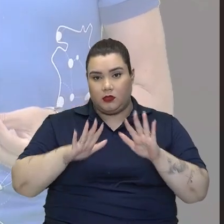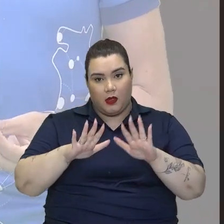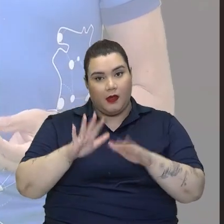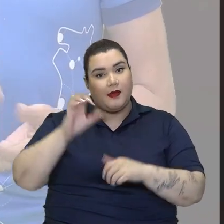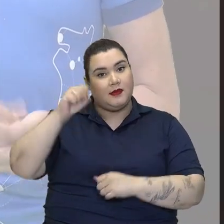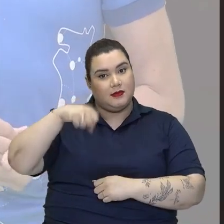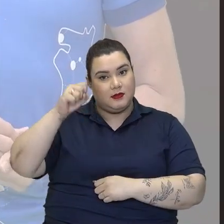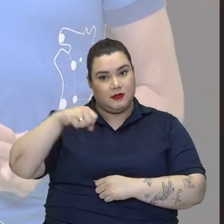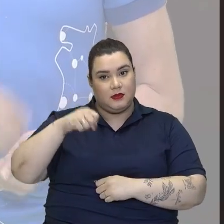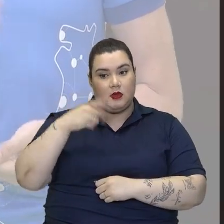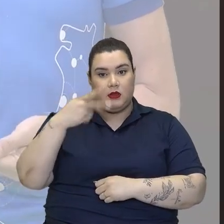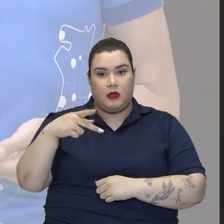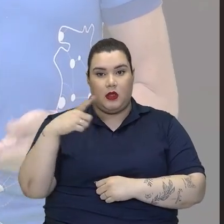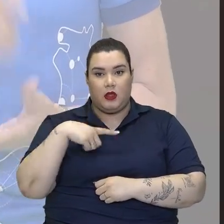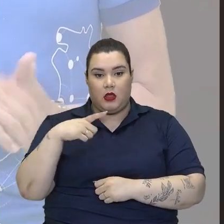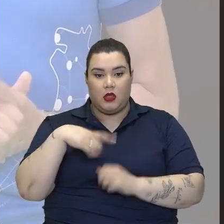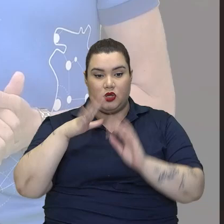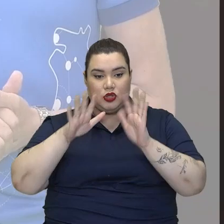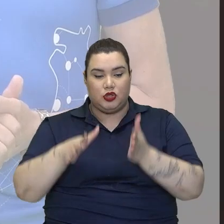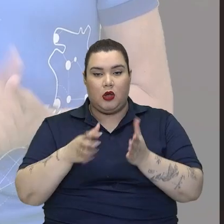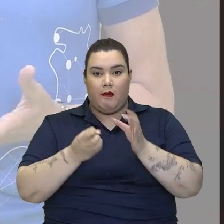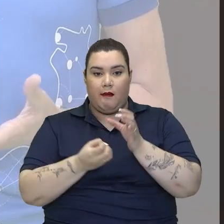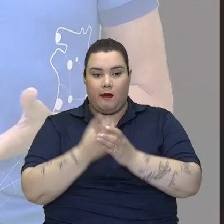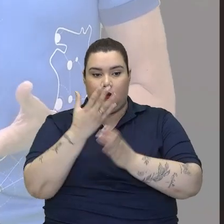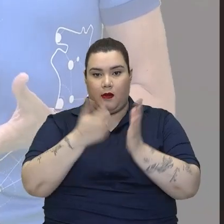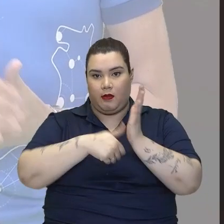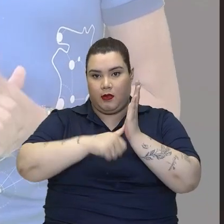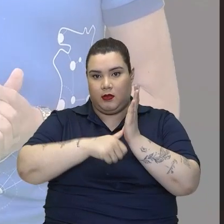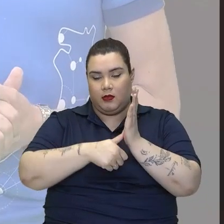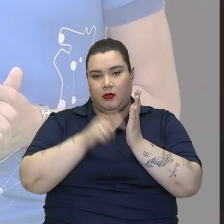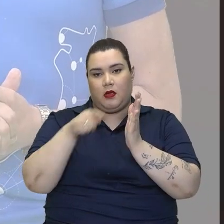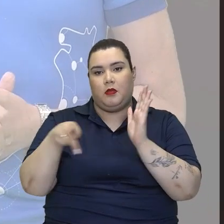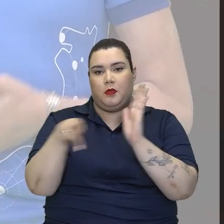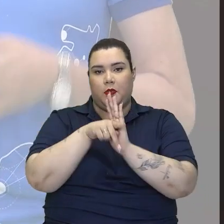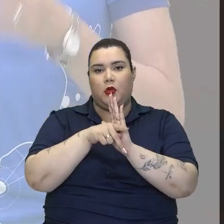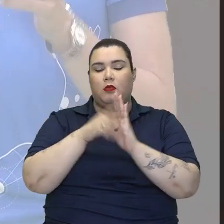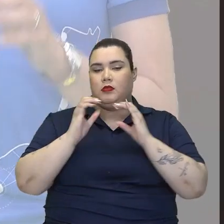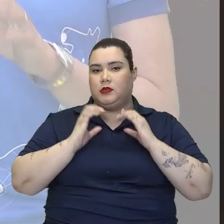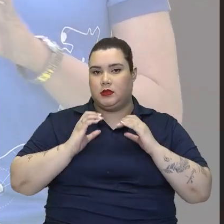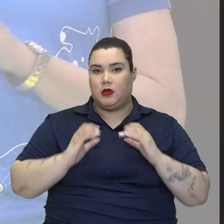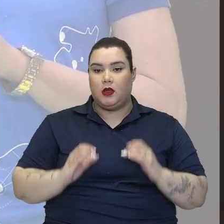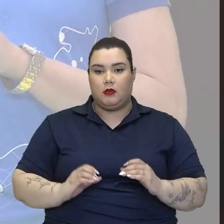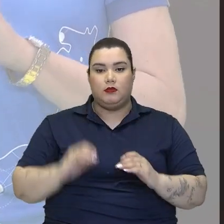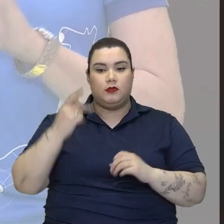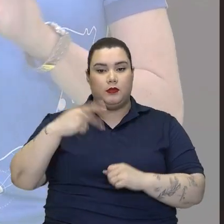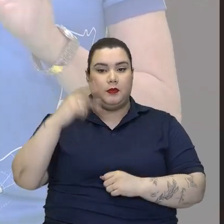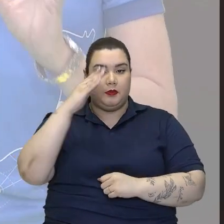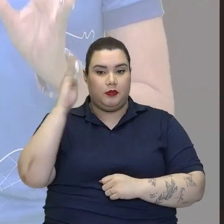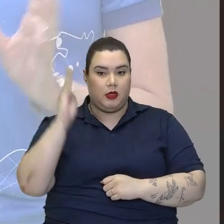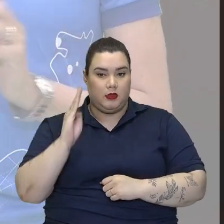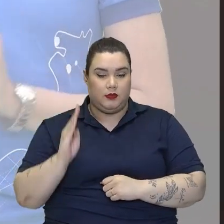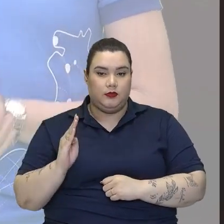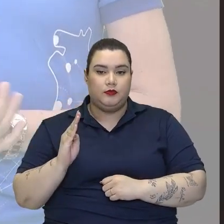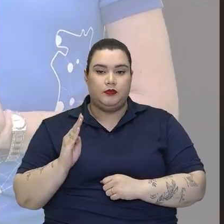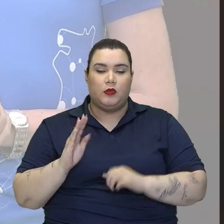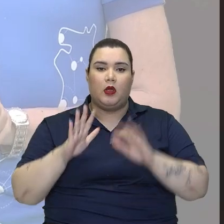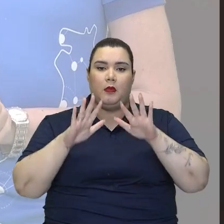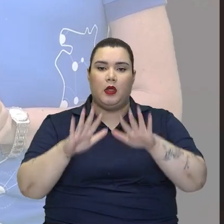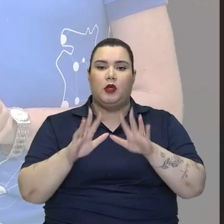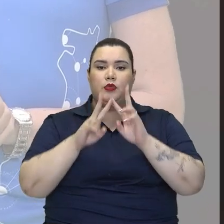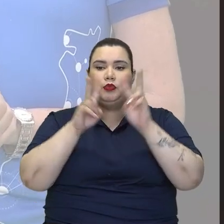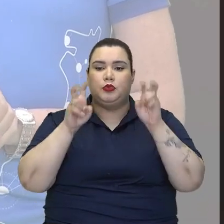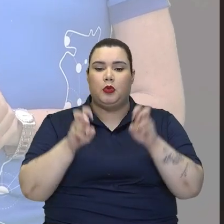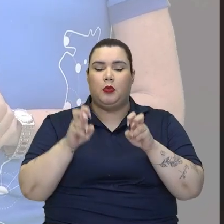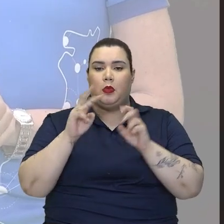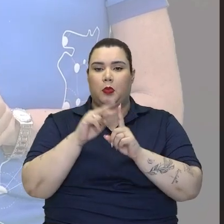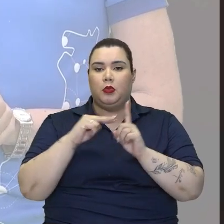você obtém o seu RG e você se torna um cidadão, no caso, brasileiro. E sobre essa perspectiva